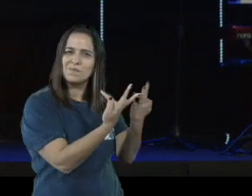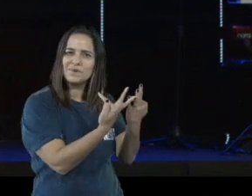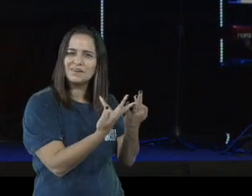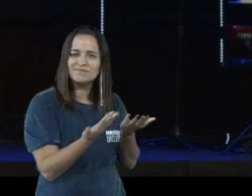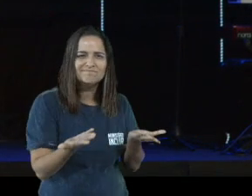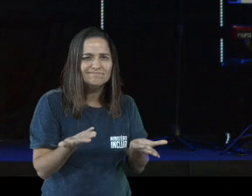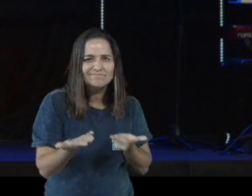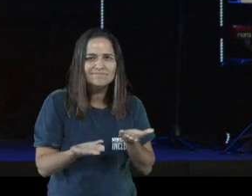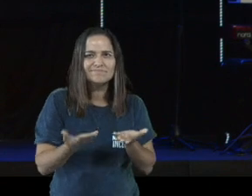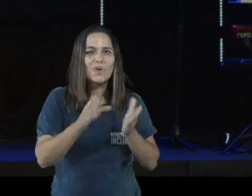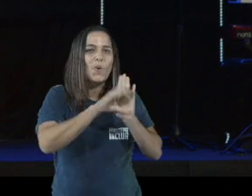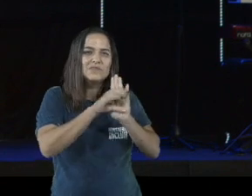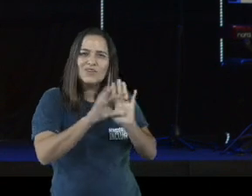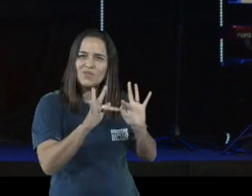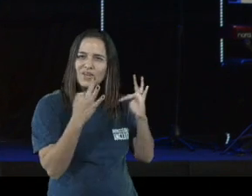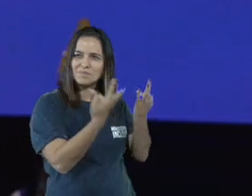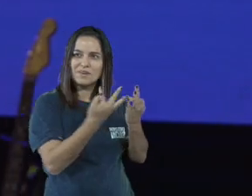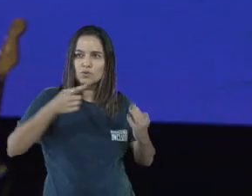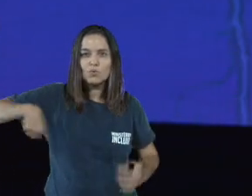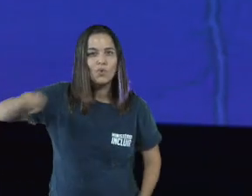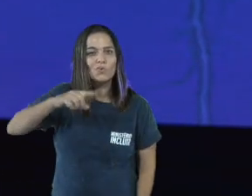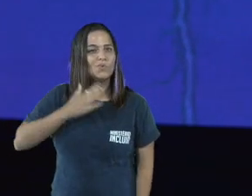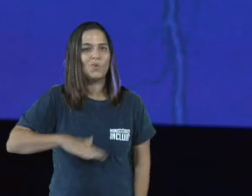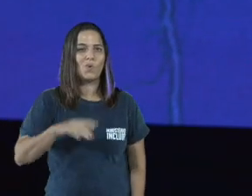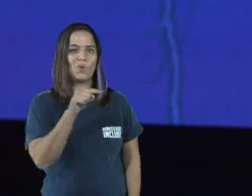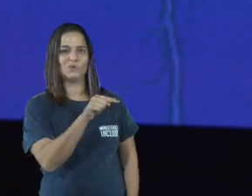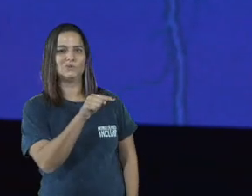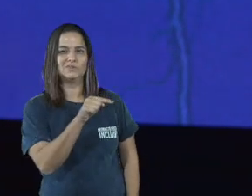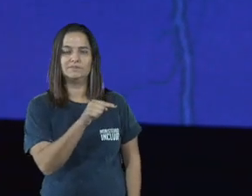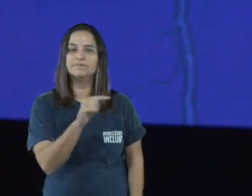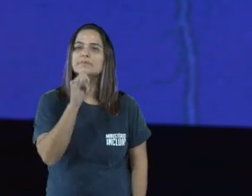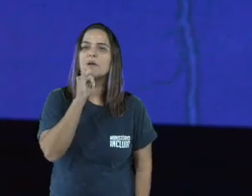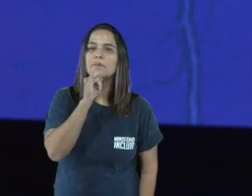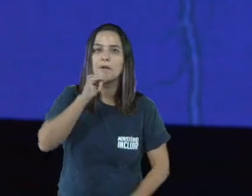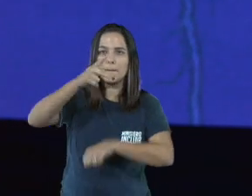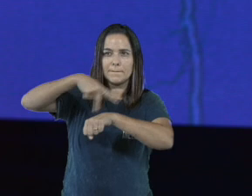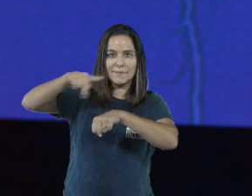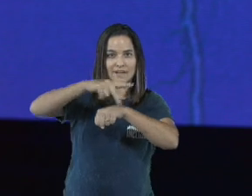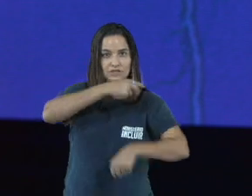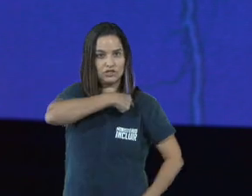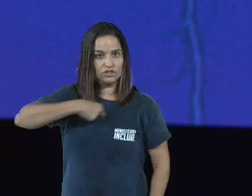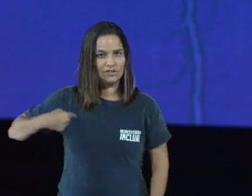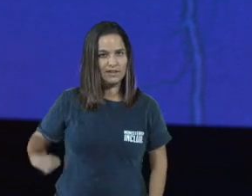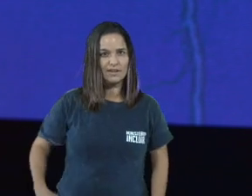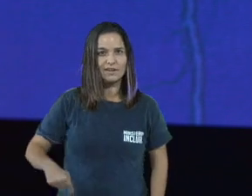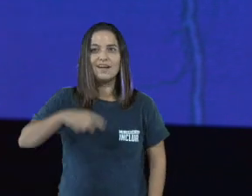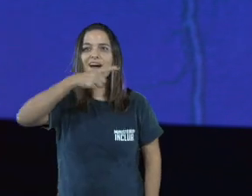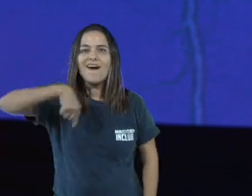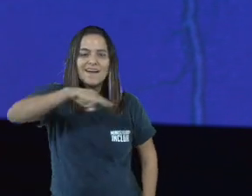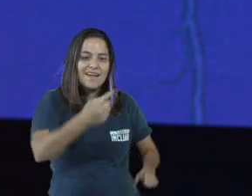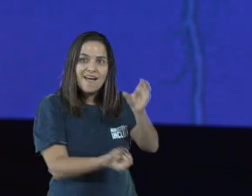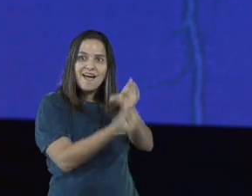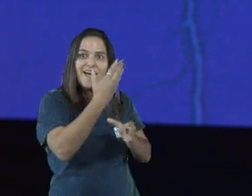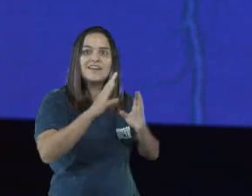o Cristina acabou de inaugurar uma escola para ir implantar sua ideologia na nossa cidade vai lá e